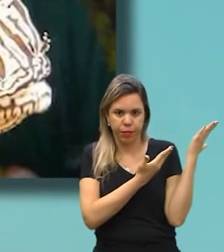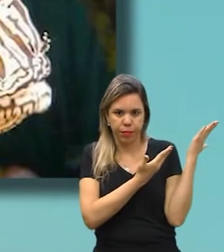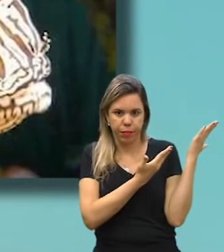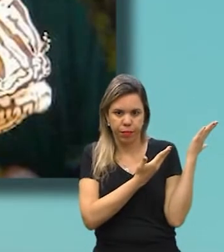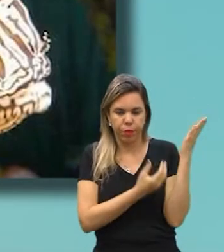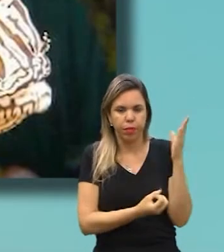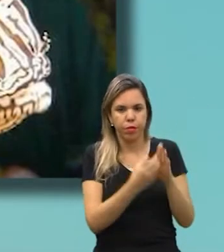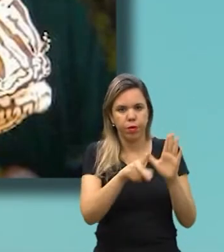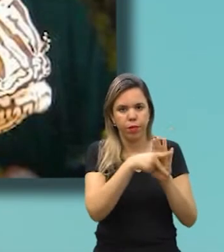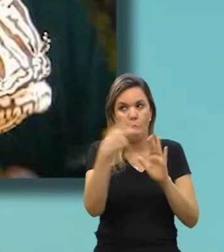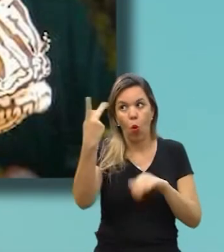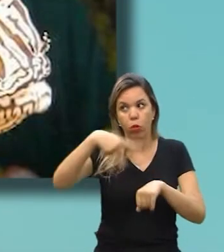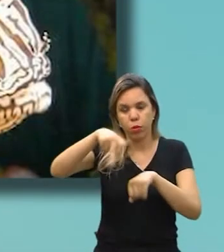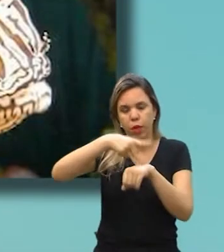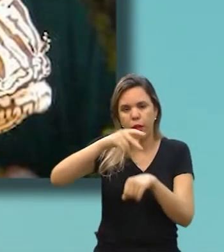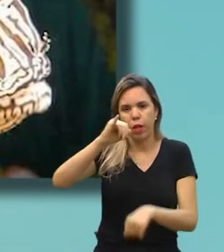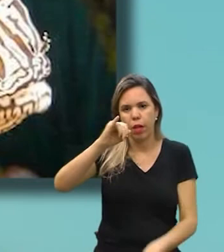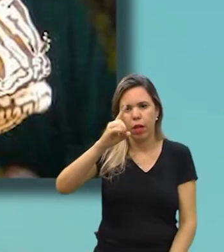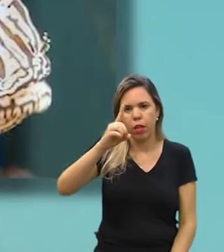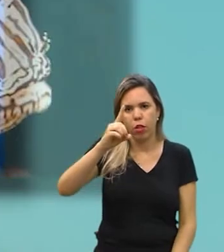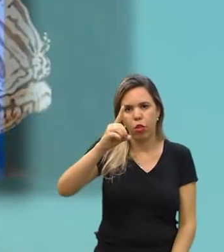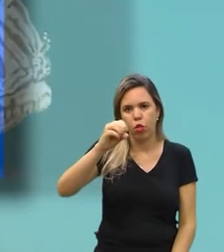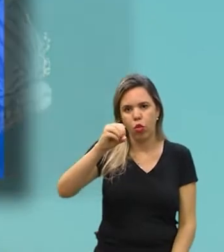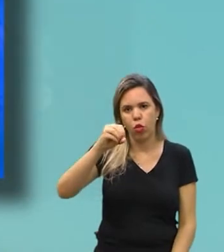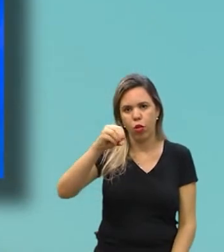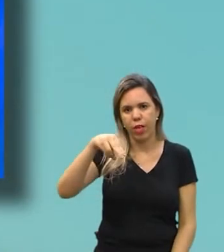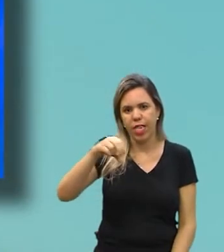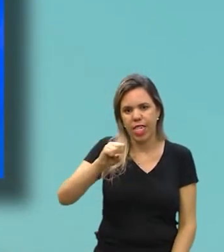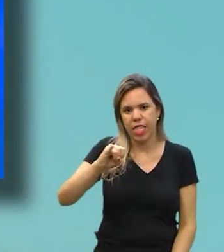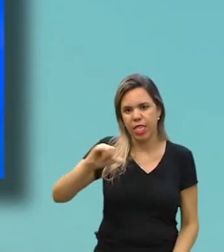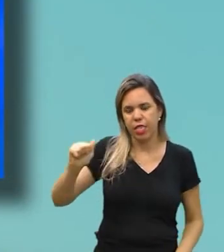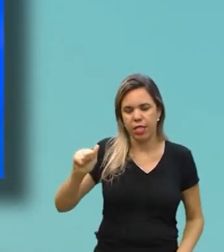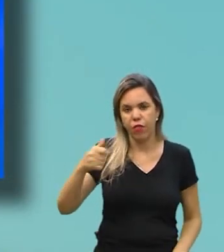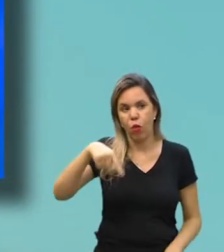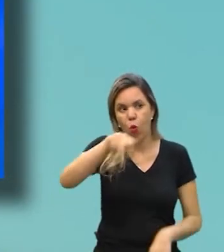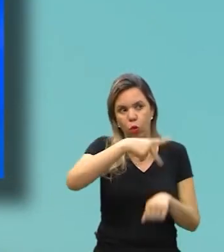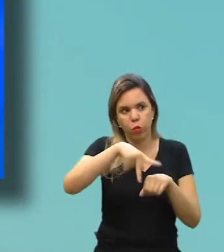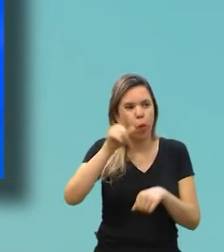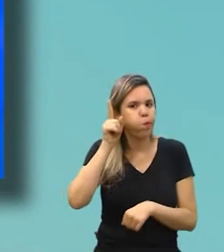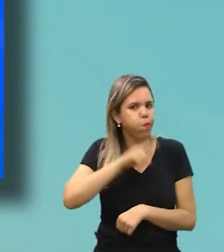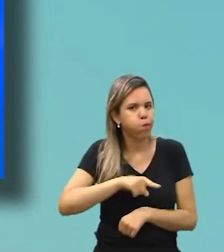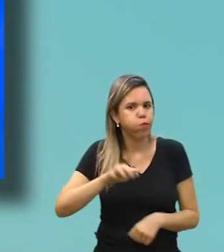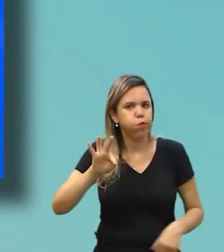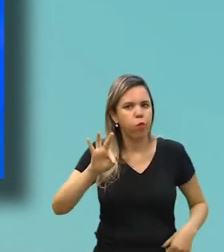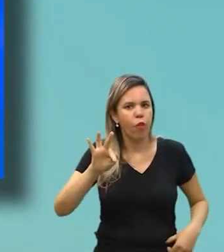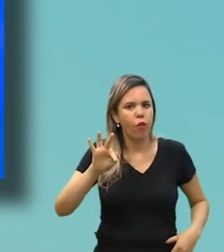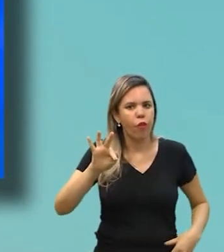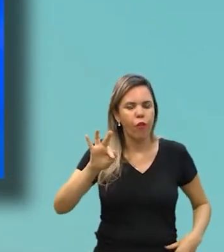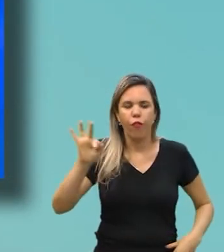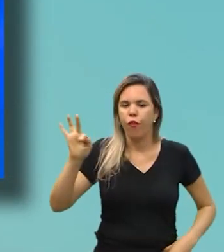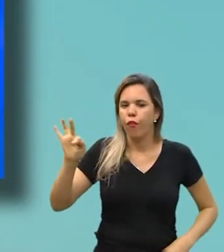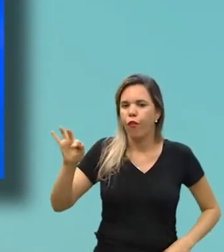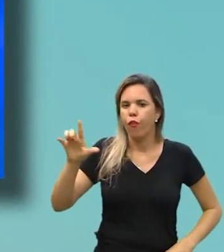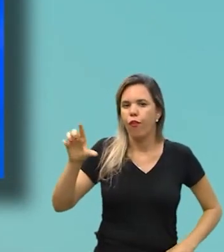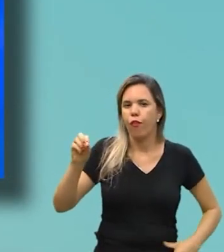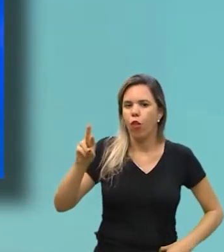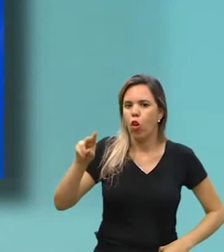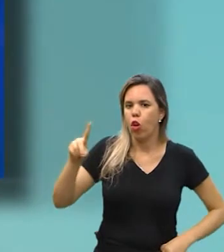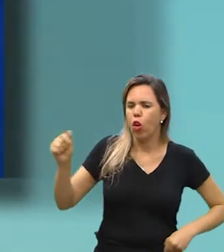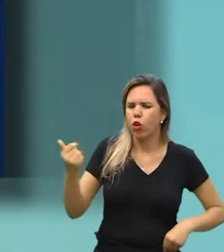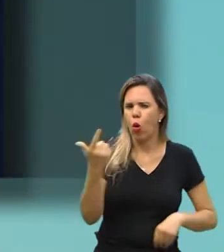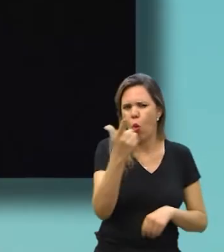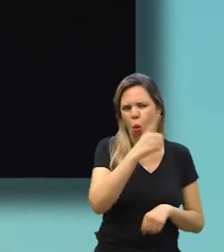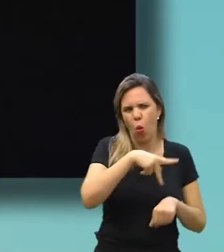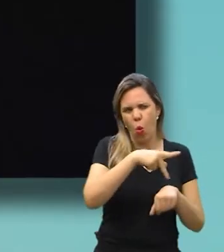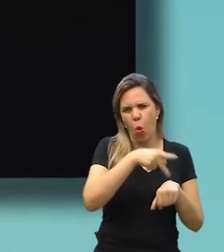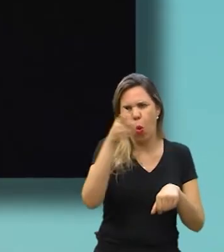ele é nativo da Indonésia. Ele foi levado para a Flórida e lá da Flórida se espalhou para o Caribe,